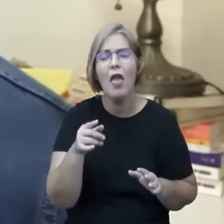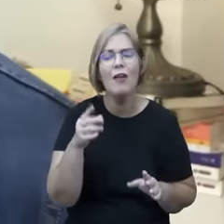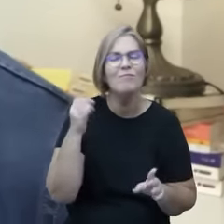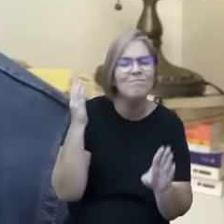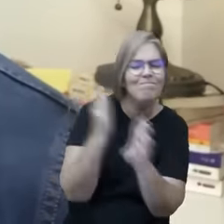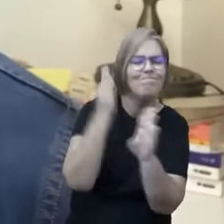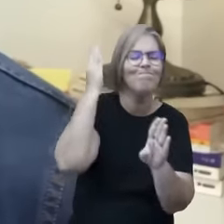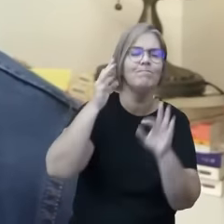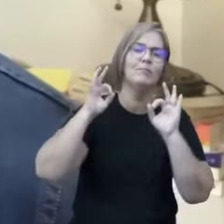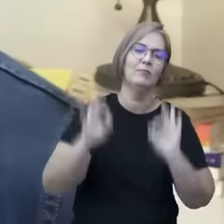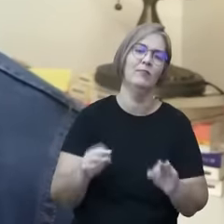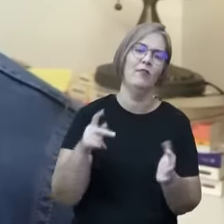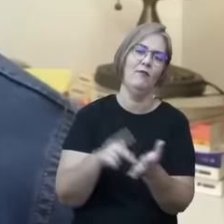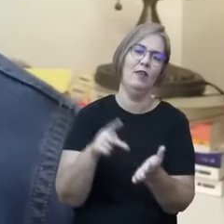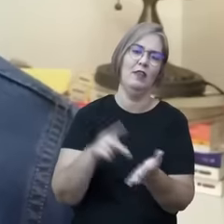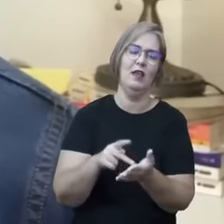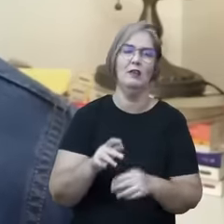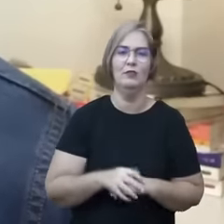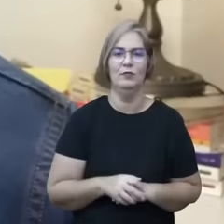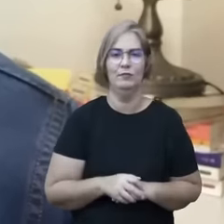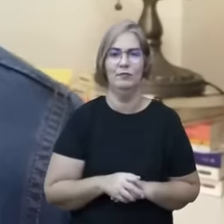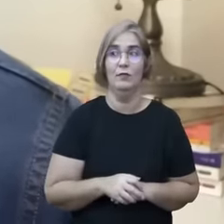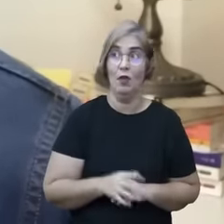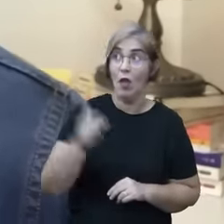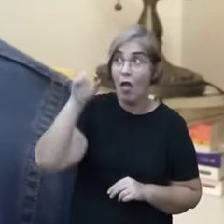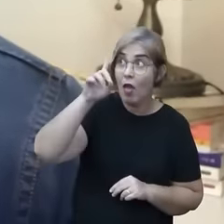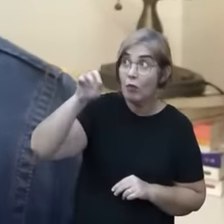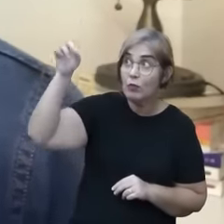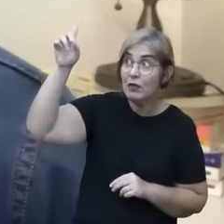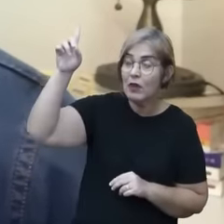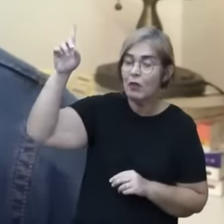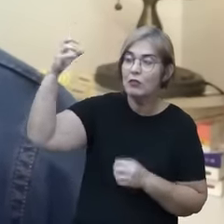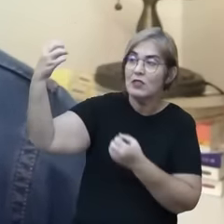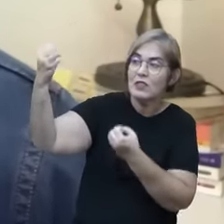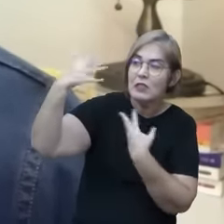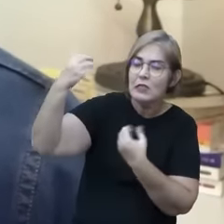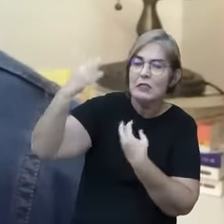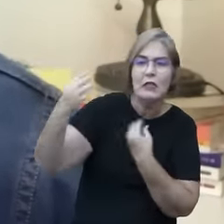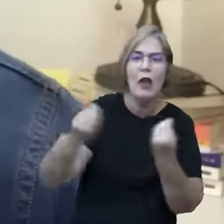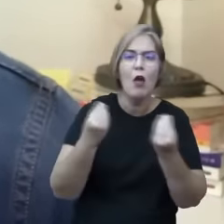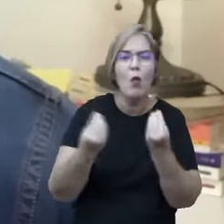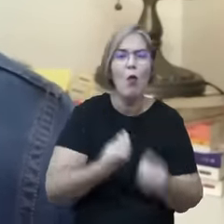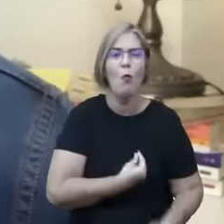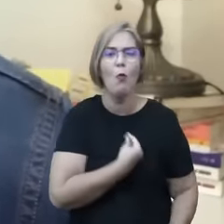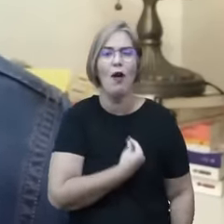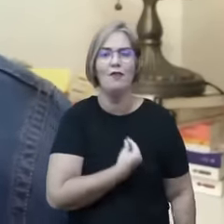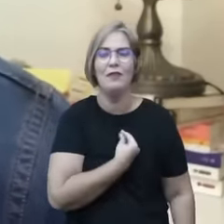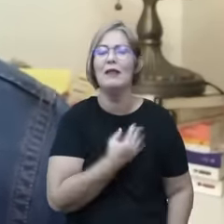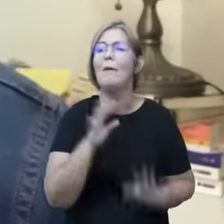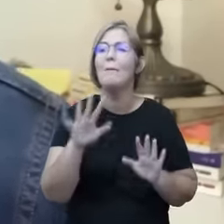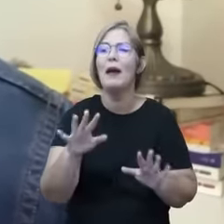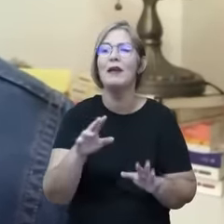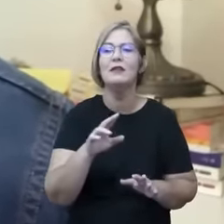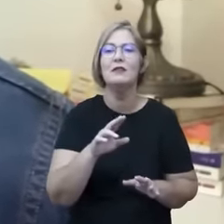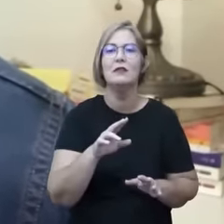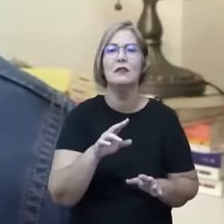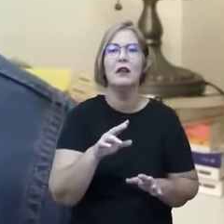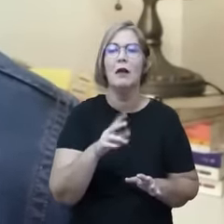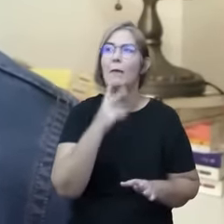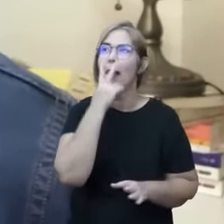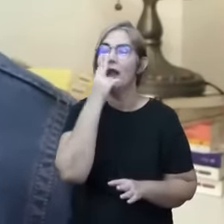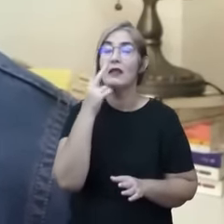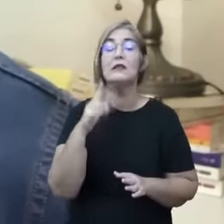certeza de um Deus que daria sentido à vida ultrapassa em muito a atração do poder de fazer o mal impunemente.